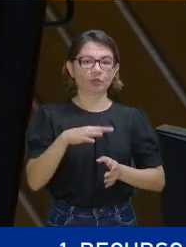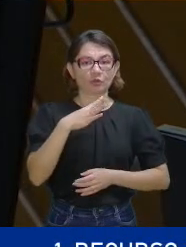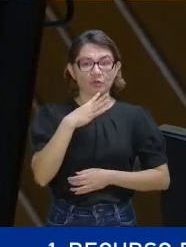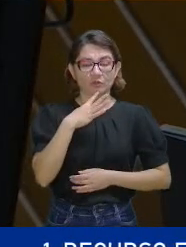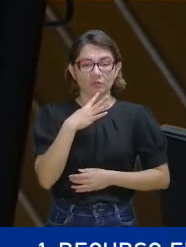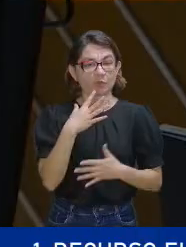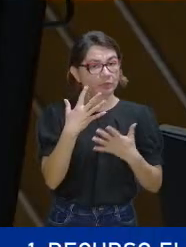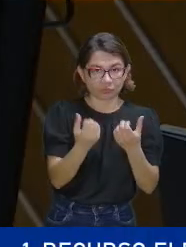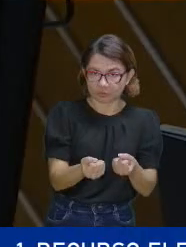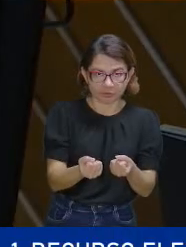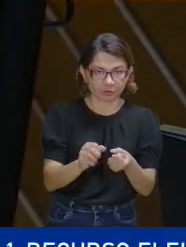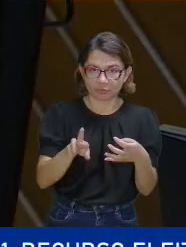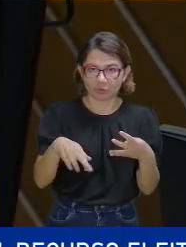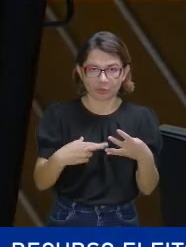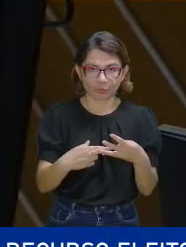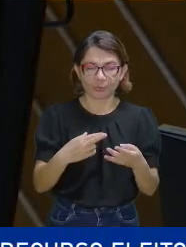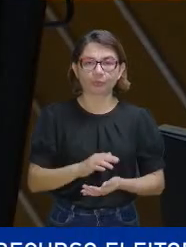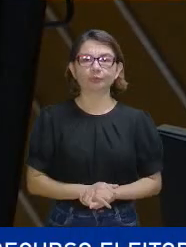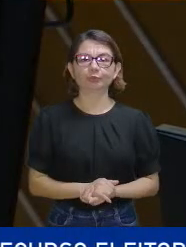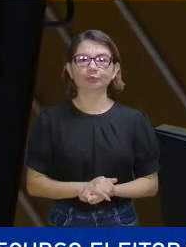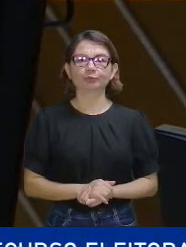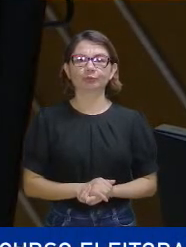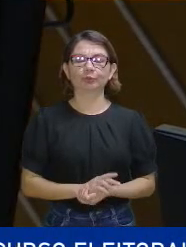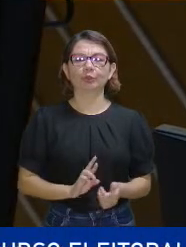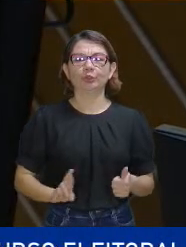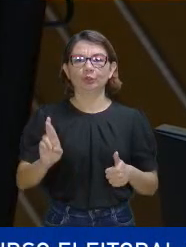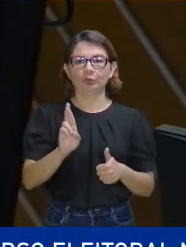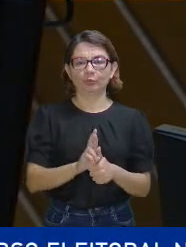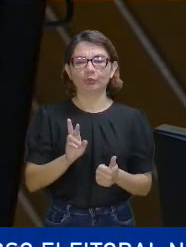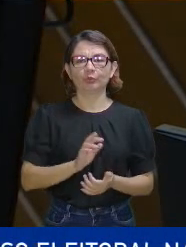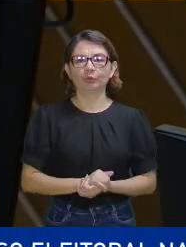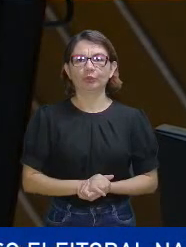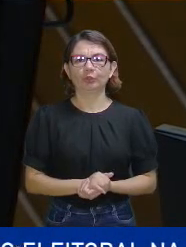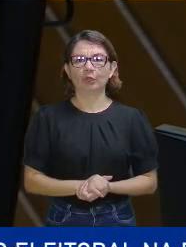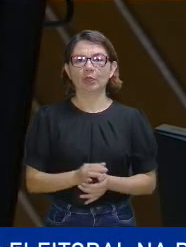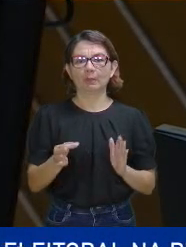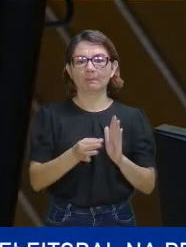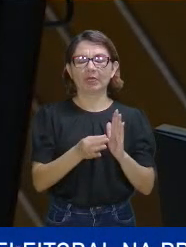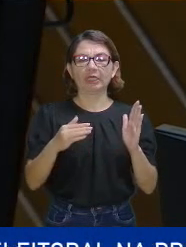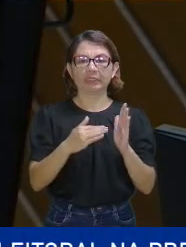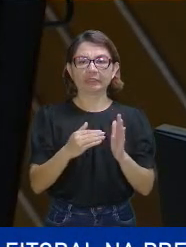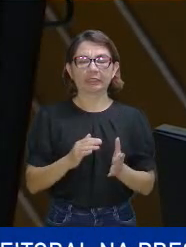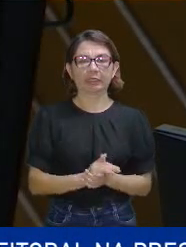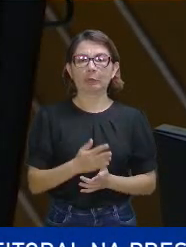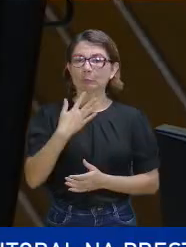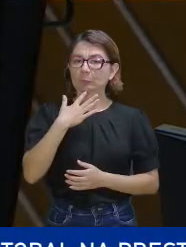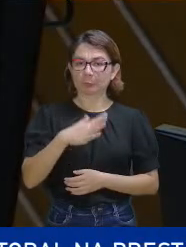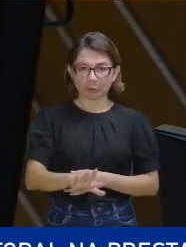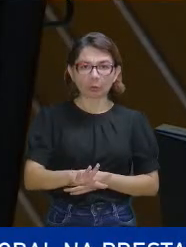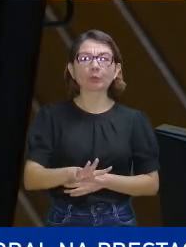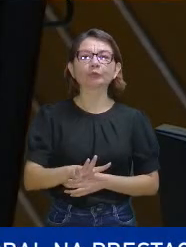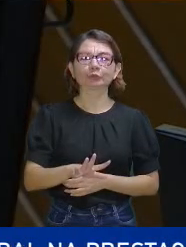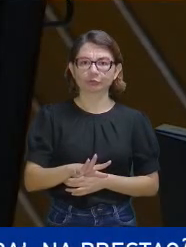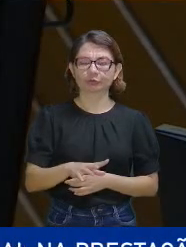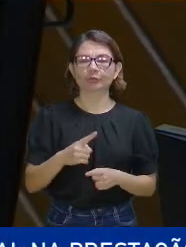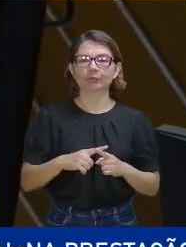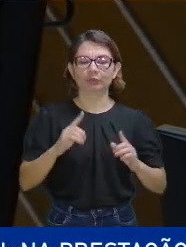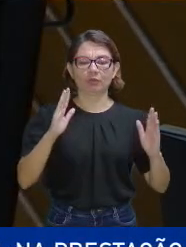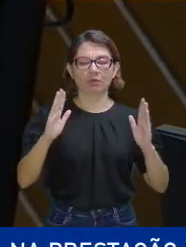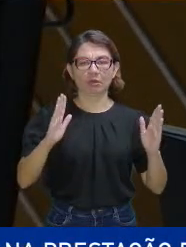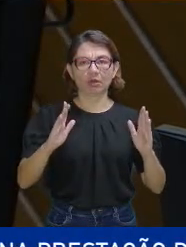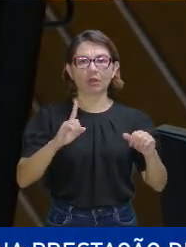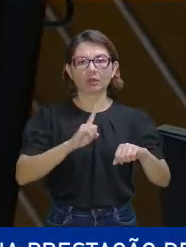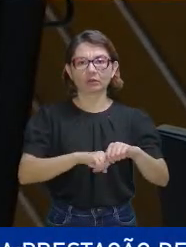e não provimento do recurso. A Procuradoria Regional Eleitoral, em parecer, se manifestou pelo não conhecimento em razão da